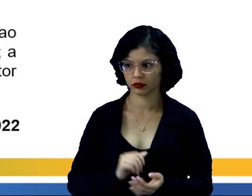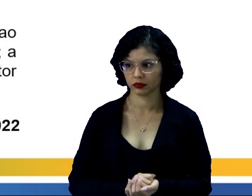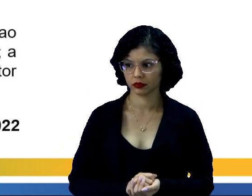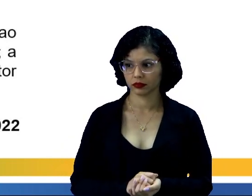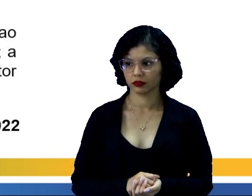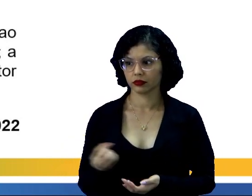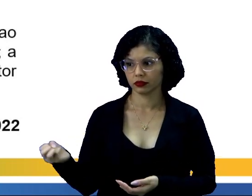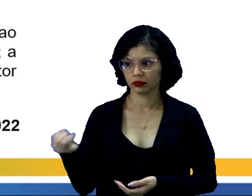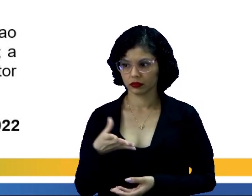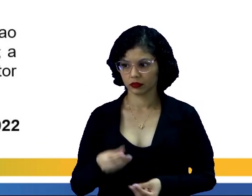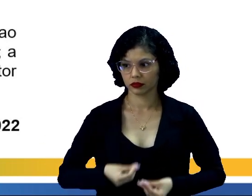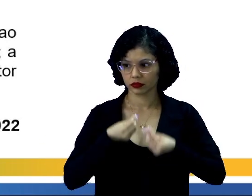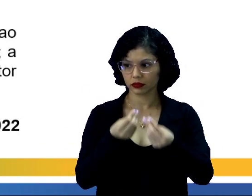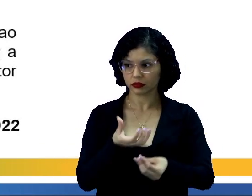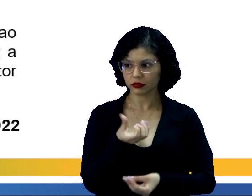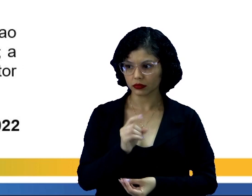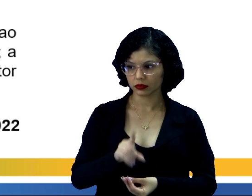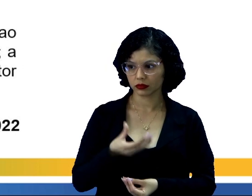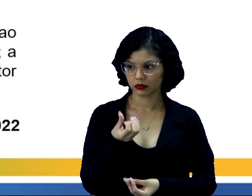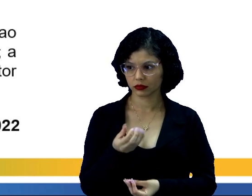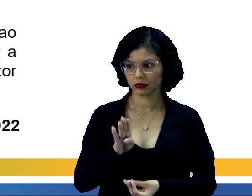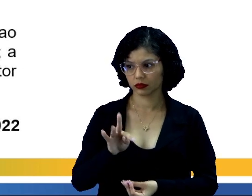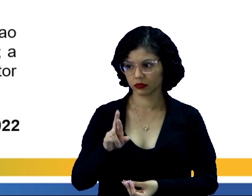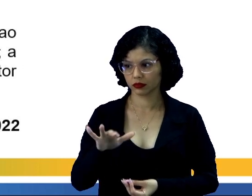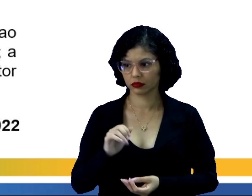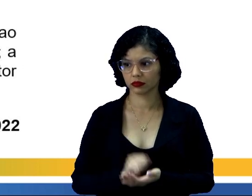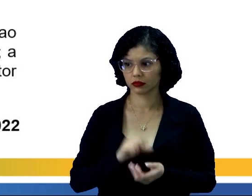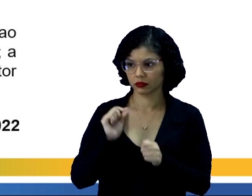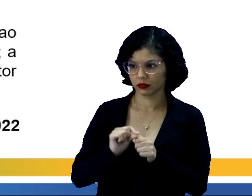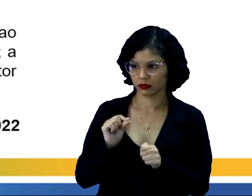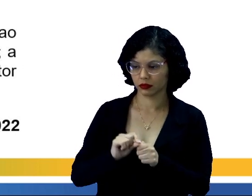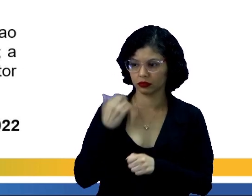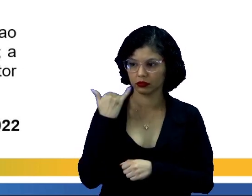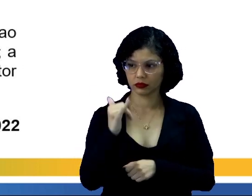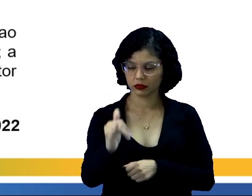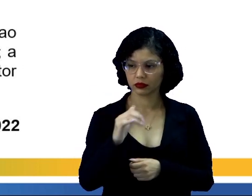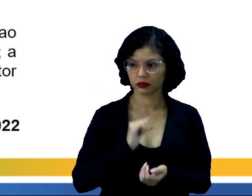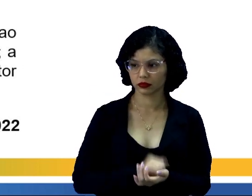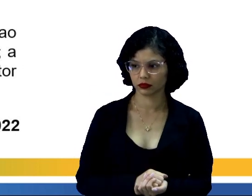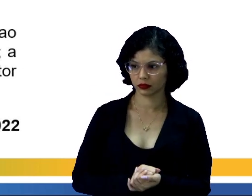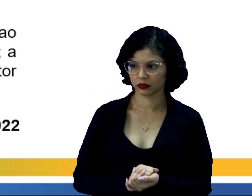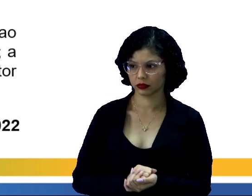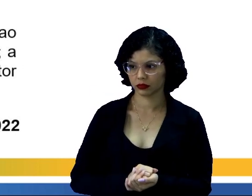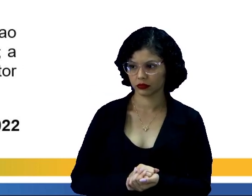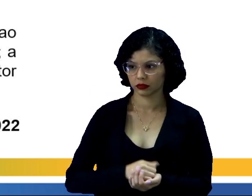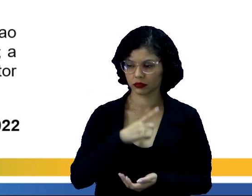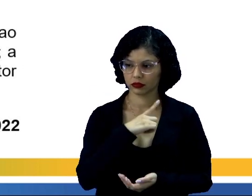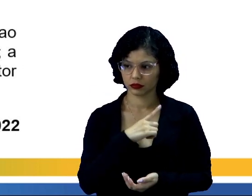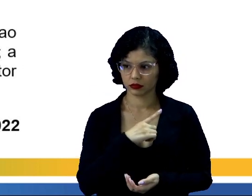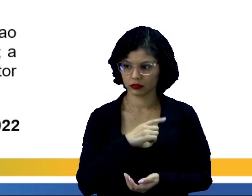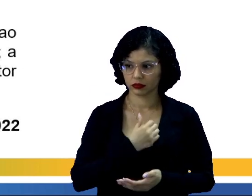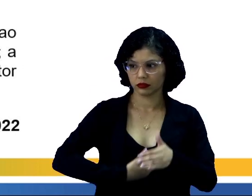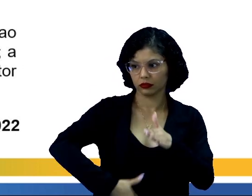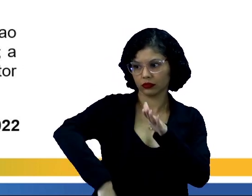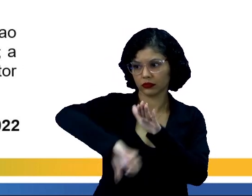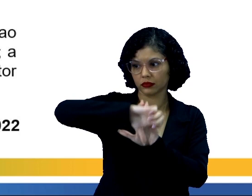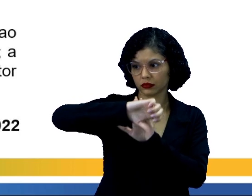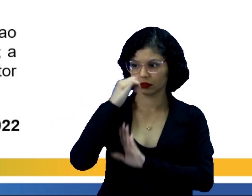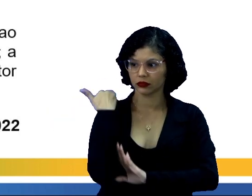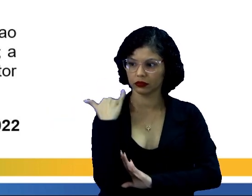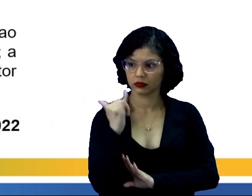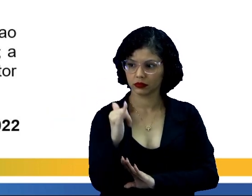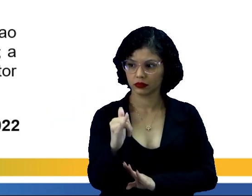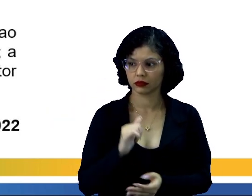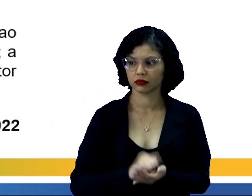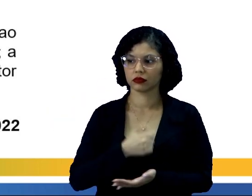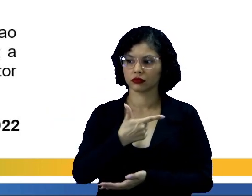hídrica, novo empréstimo de 6,6 bilhões feito ao setor elétrico para cobrir prejuízos com